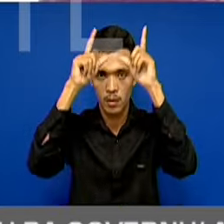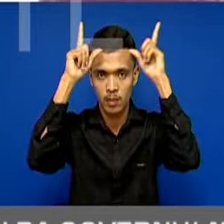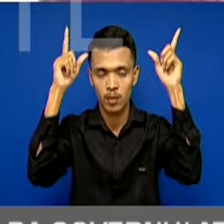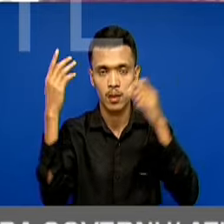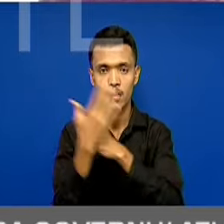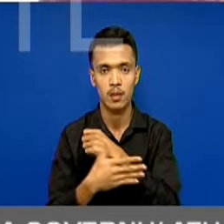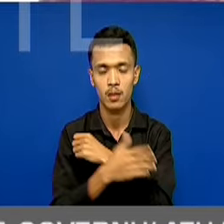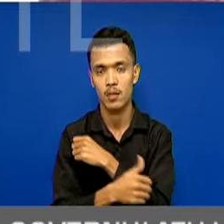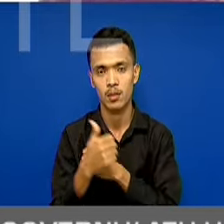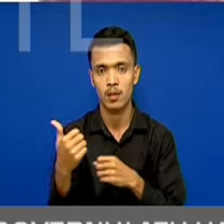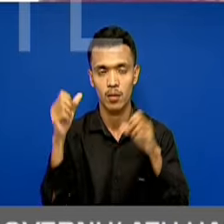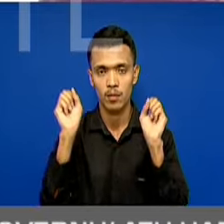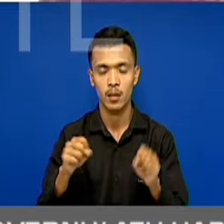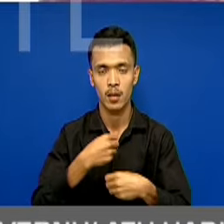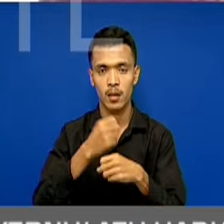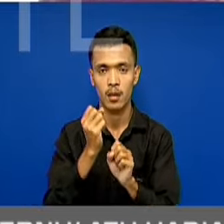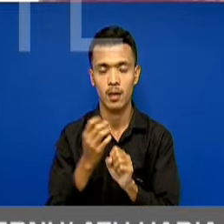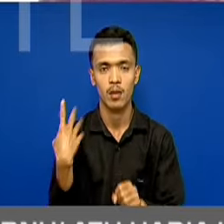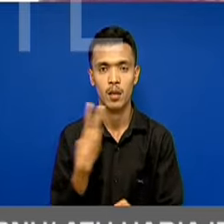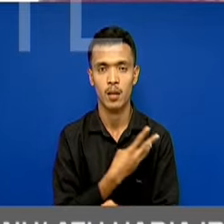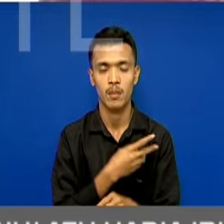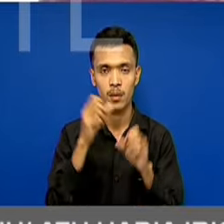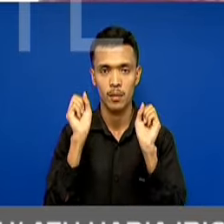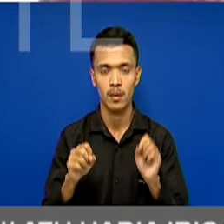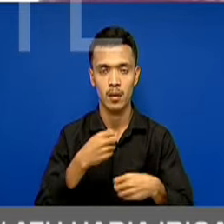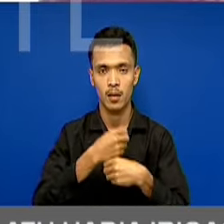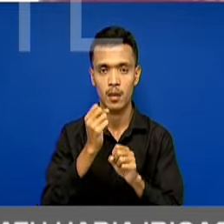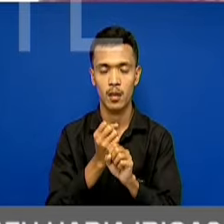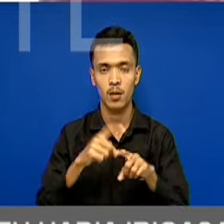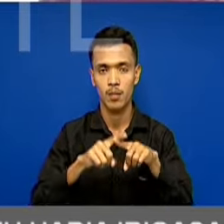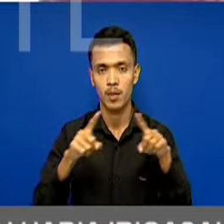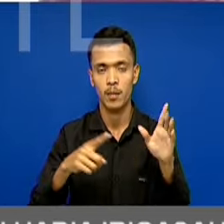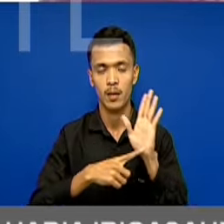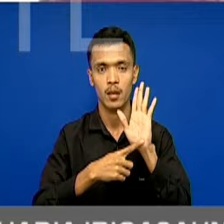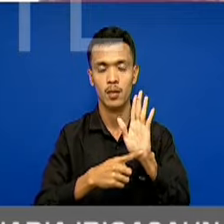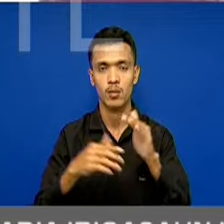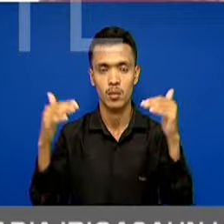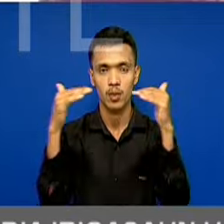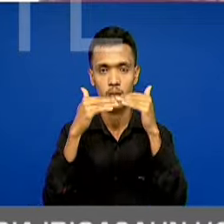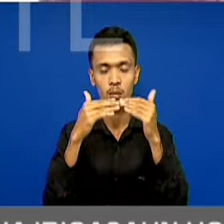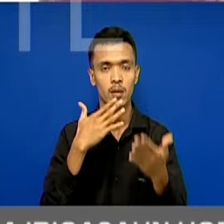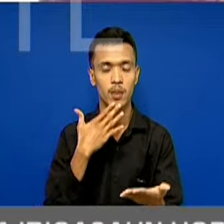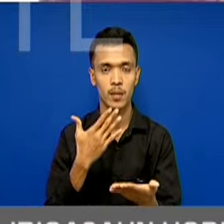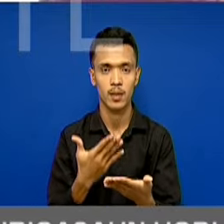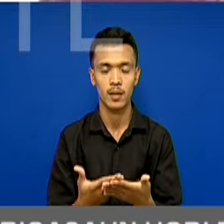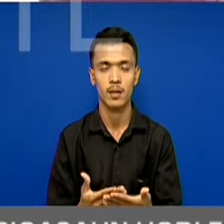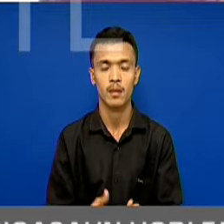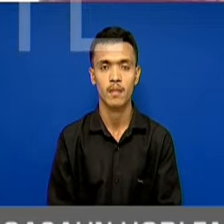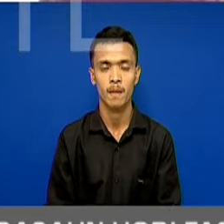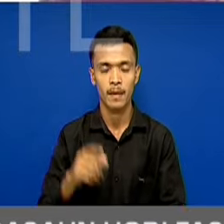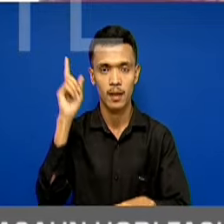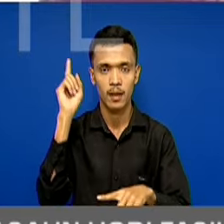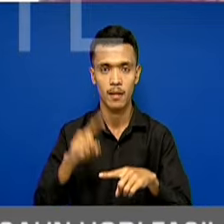a mim, mos belehalo. A ONU, Makira, né? Ita promove boa tira be diálogo. Comunicação efetivo. E não é que tem que dar atenção. Lá,